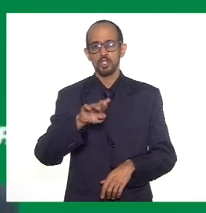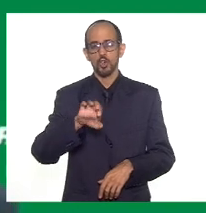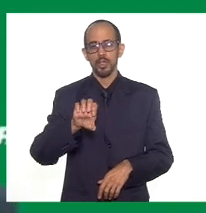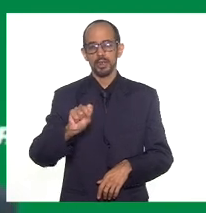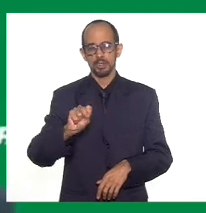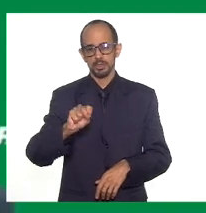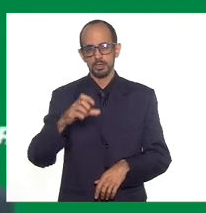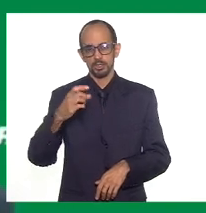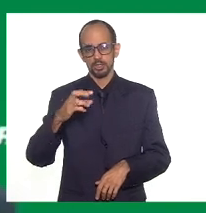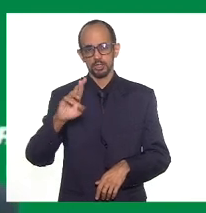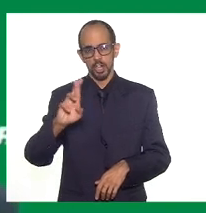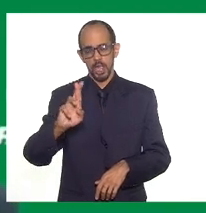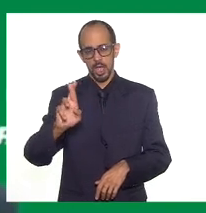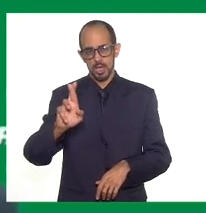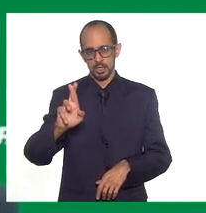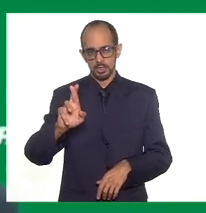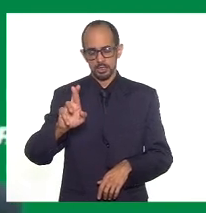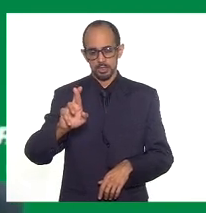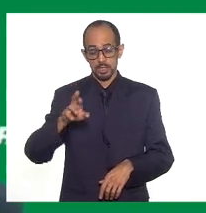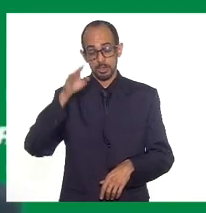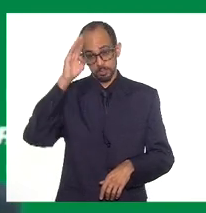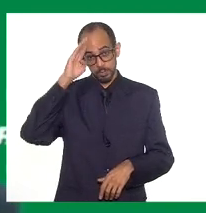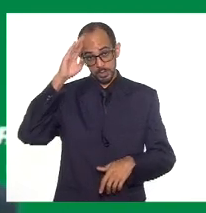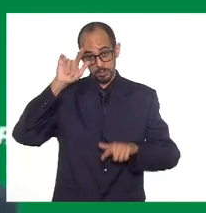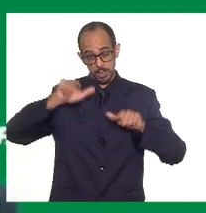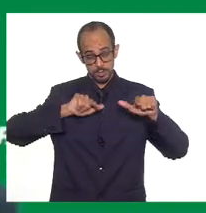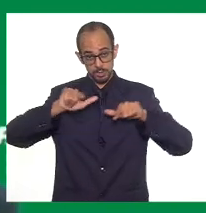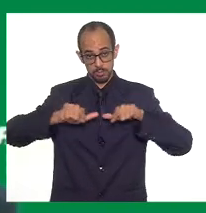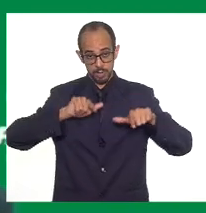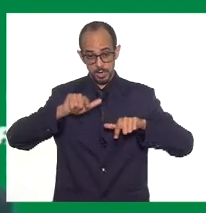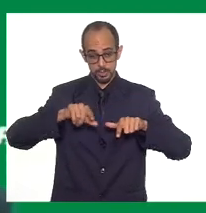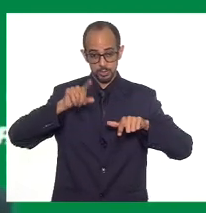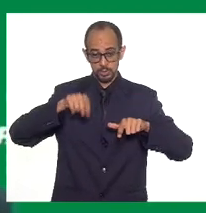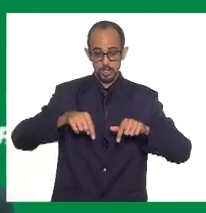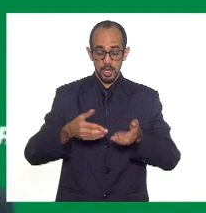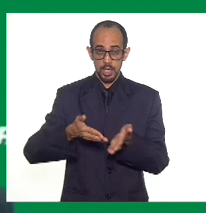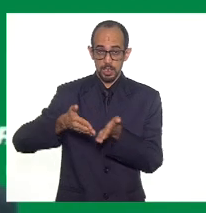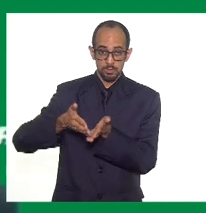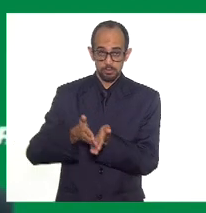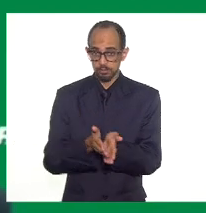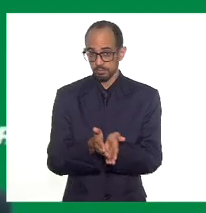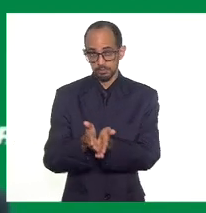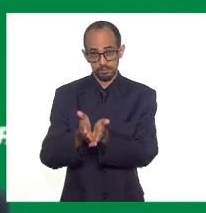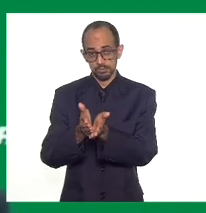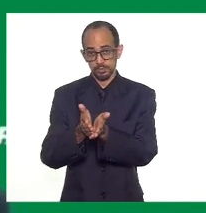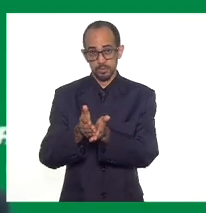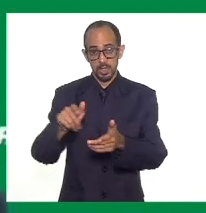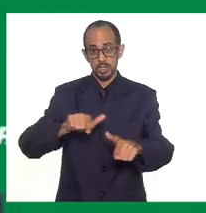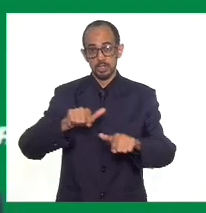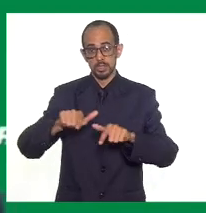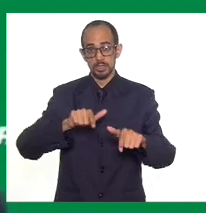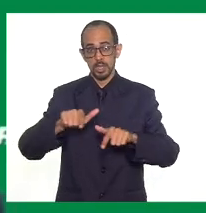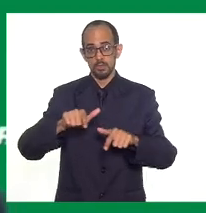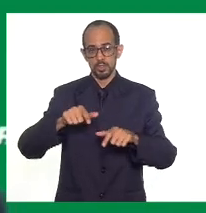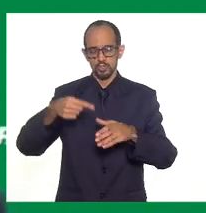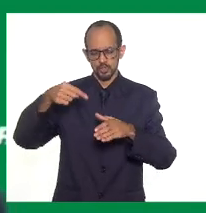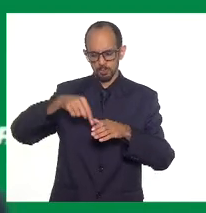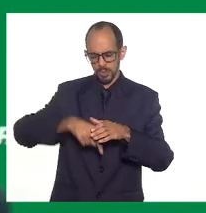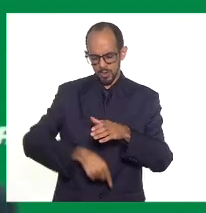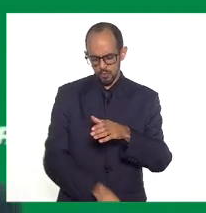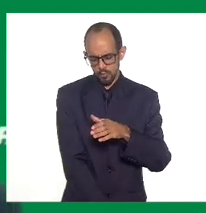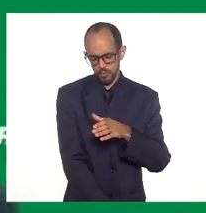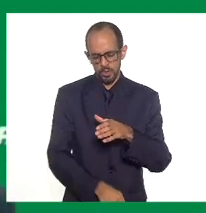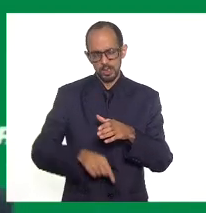R$ 26 bilhões, né? E as principais atividades foram afretamento de embarcações, serviços de perfuração e produção de